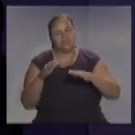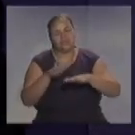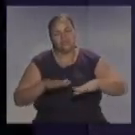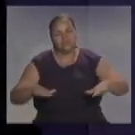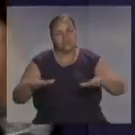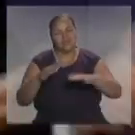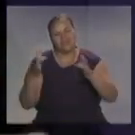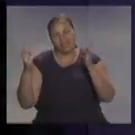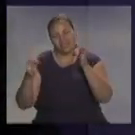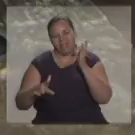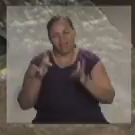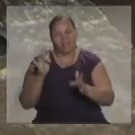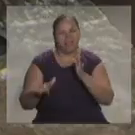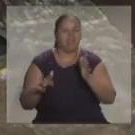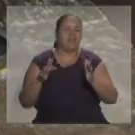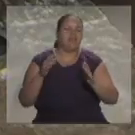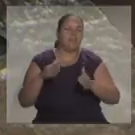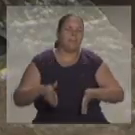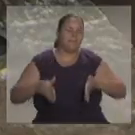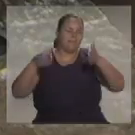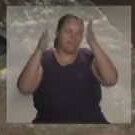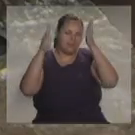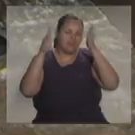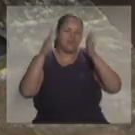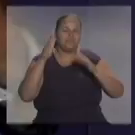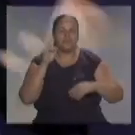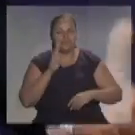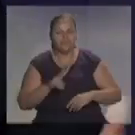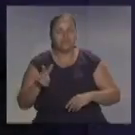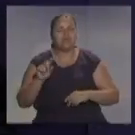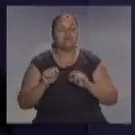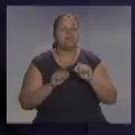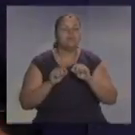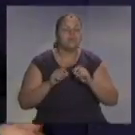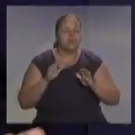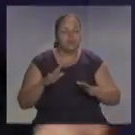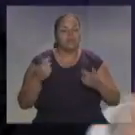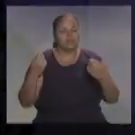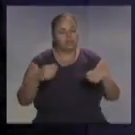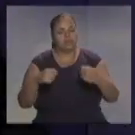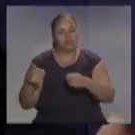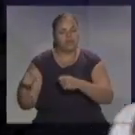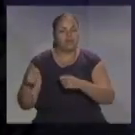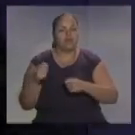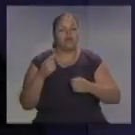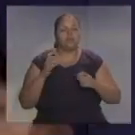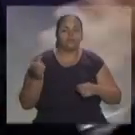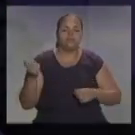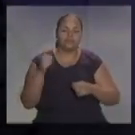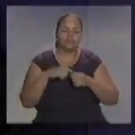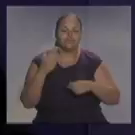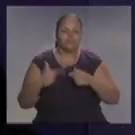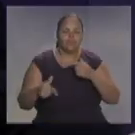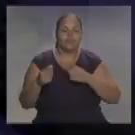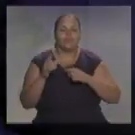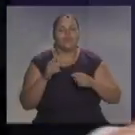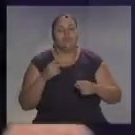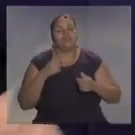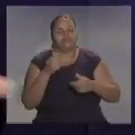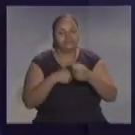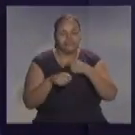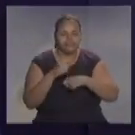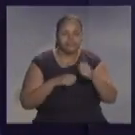verdade, ali nós tínhamos muito cemitérios abandonada, de prédios, né? Hoje a gente vê aquela possibilidade da economia voltar, né? Você vê